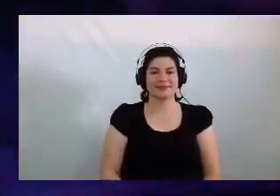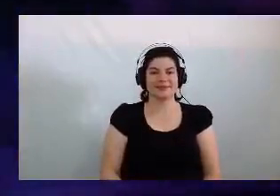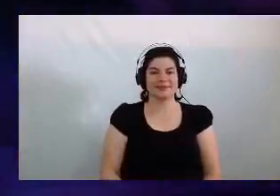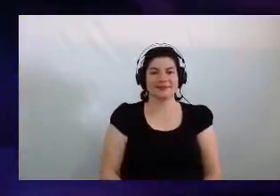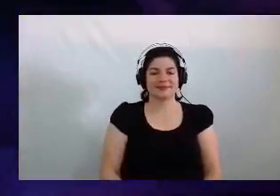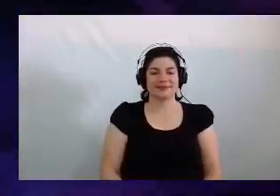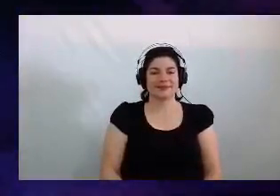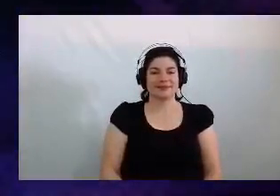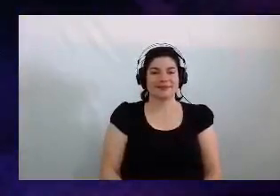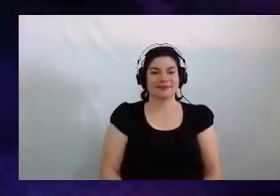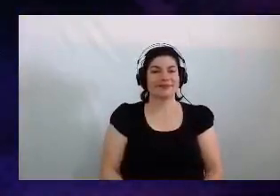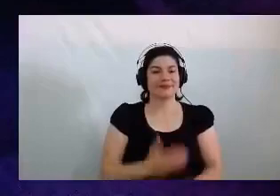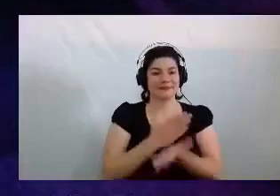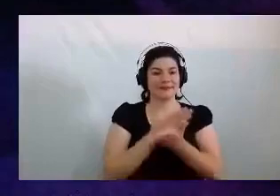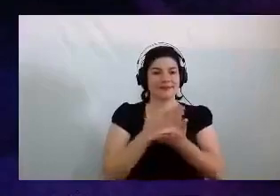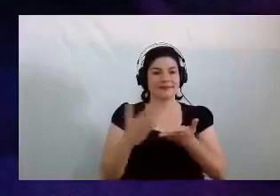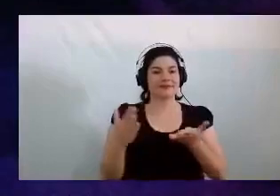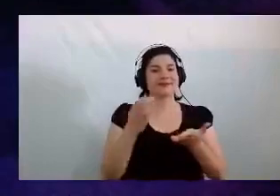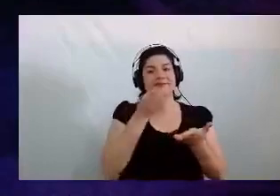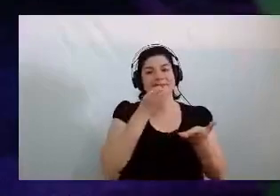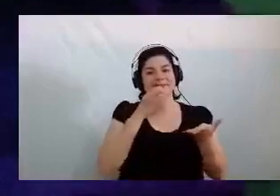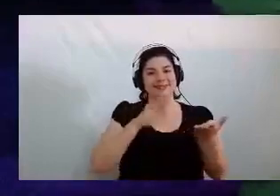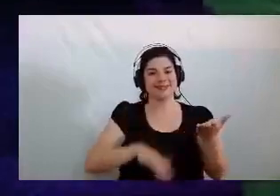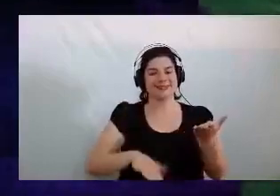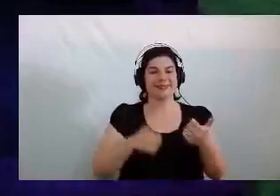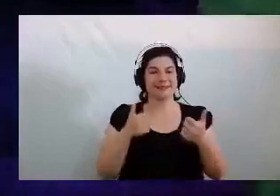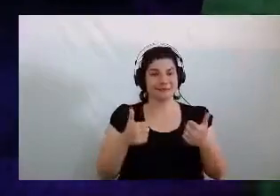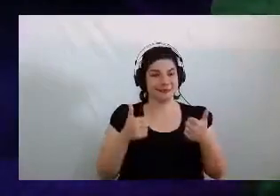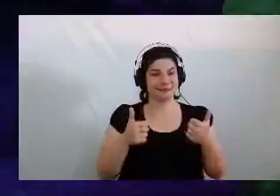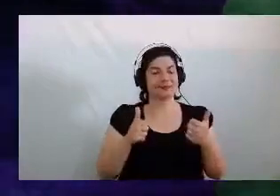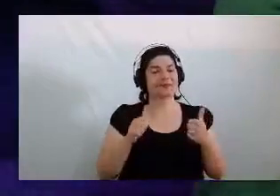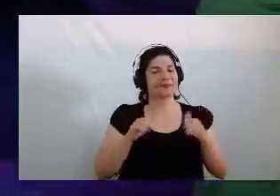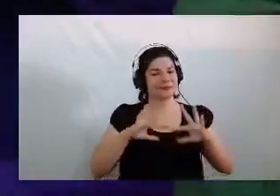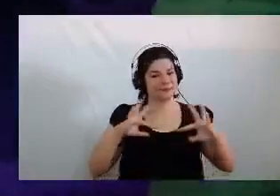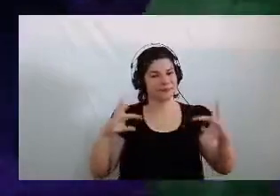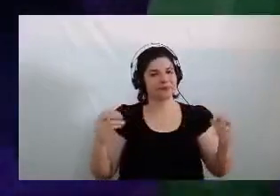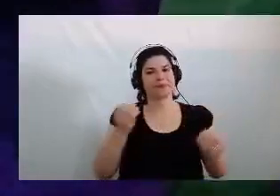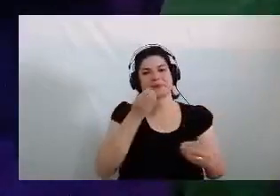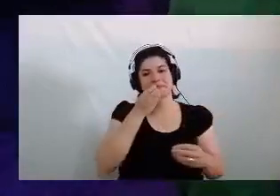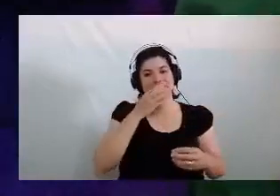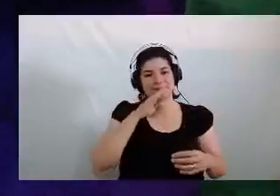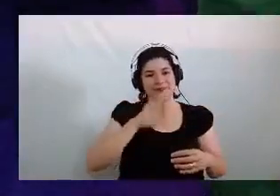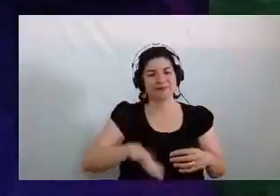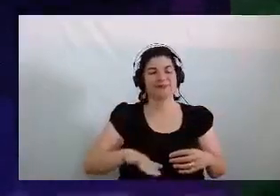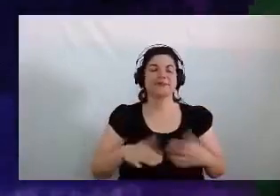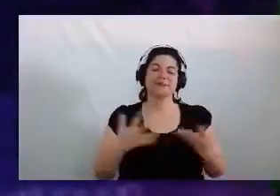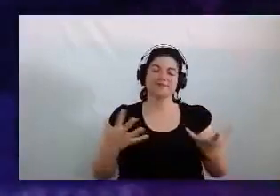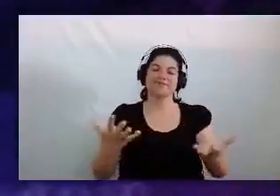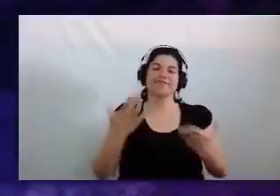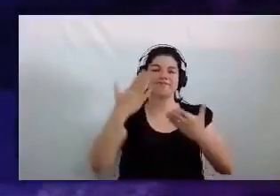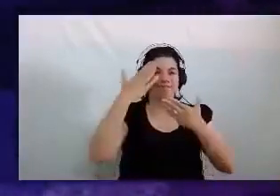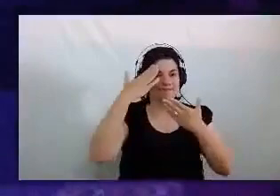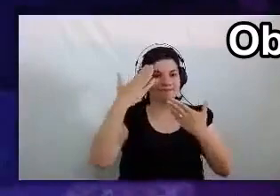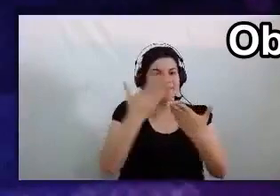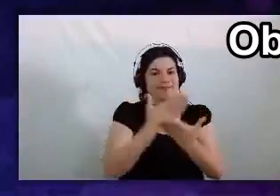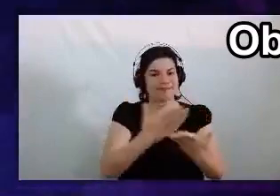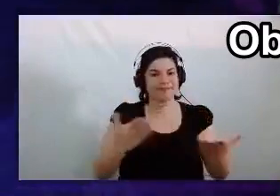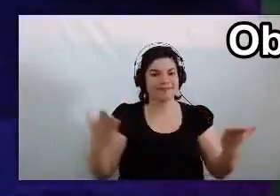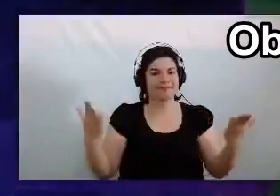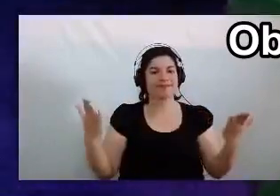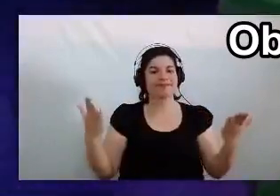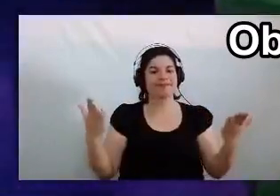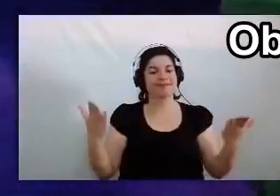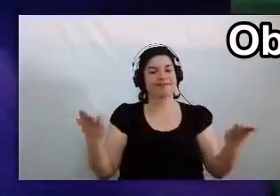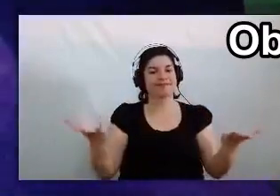Vamos lá? Boa tarde. Vamos lá. Boa tarde a todos e todas. Primeiramente, muito obrigado por estarem